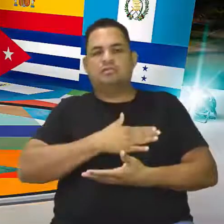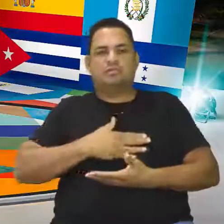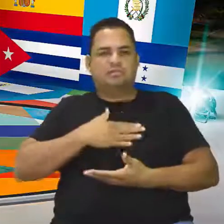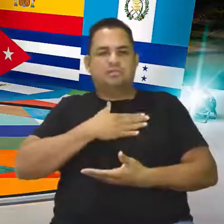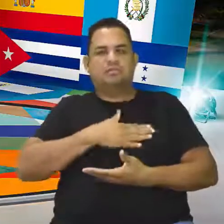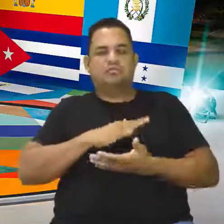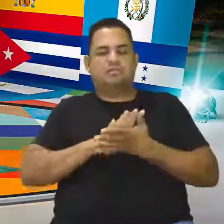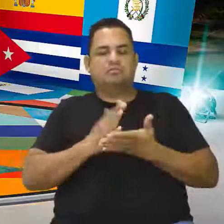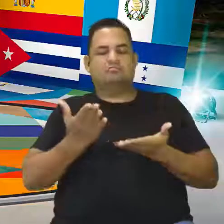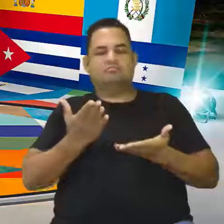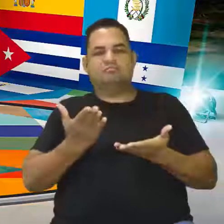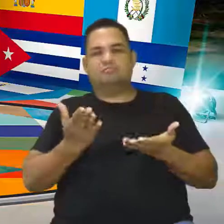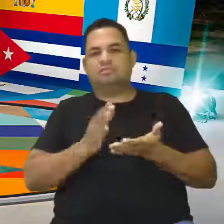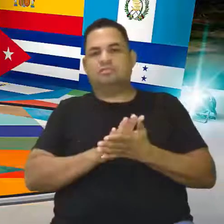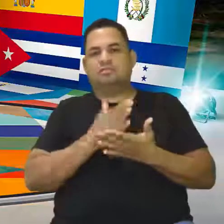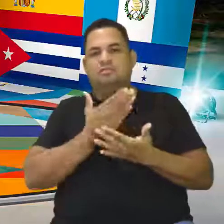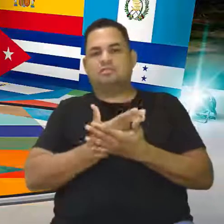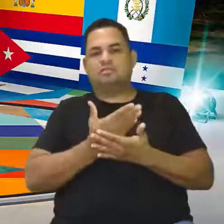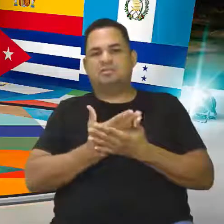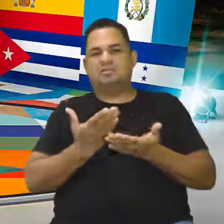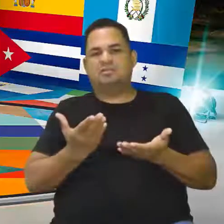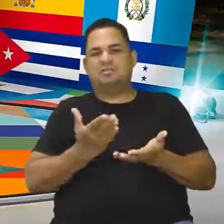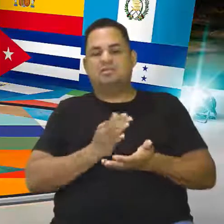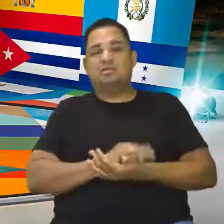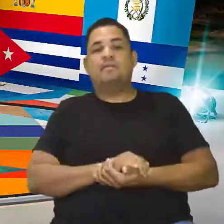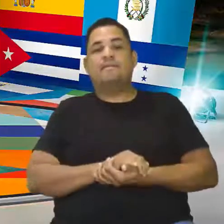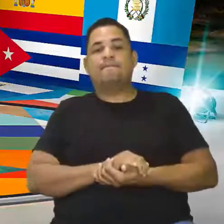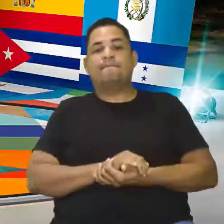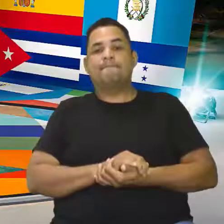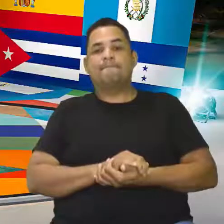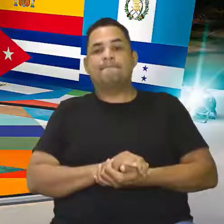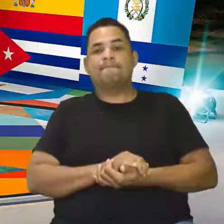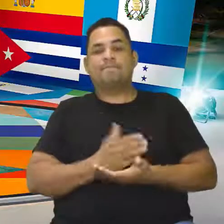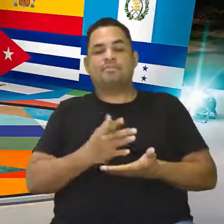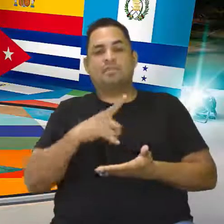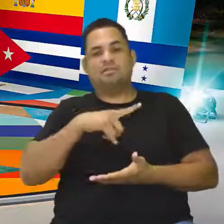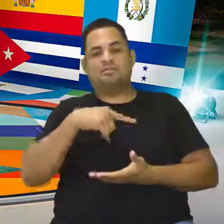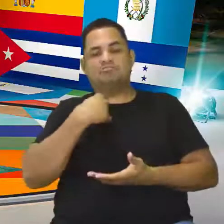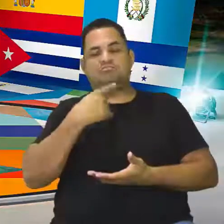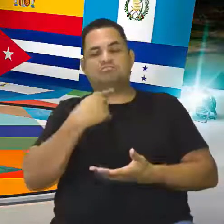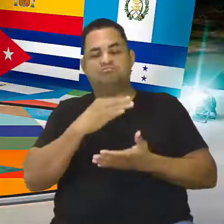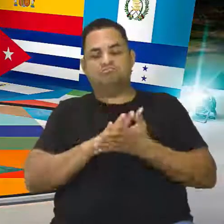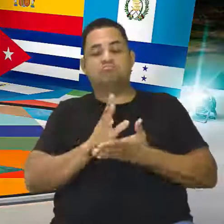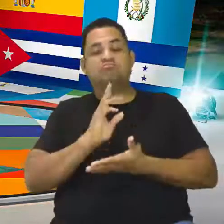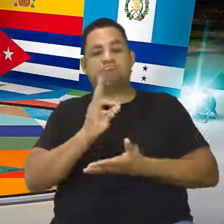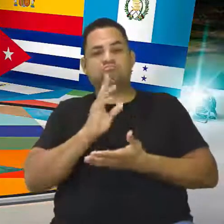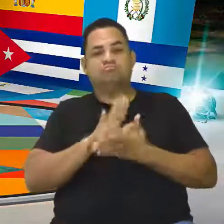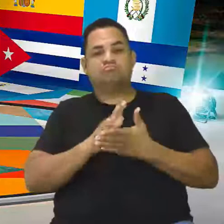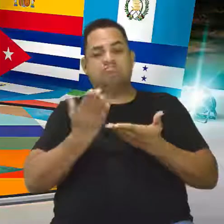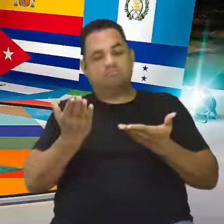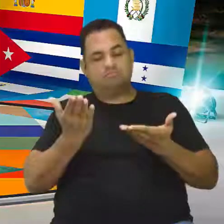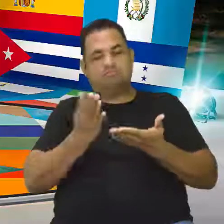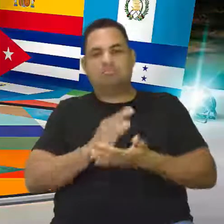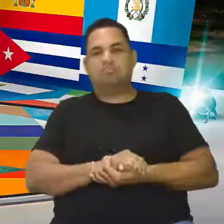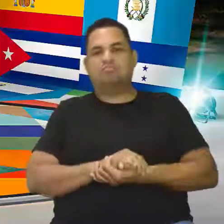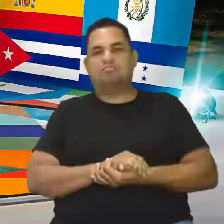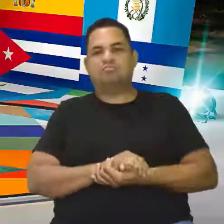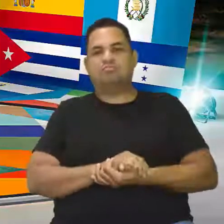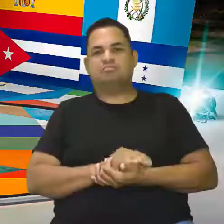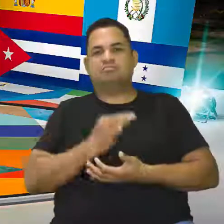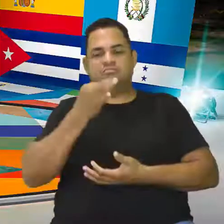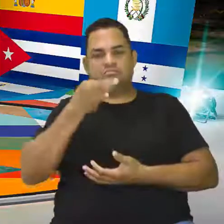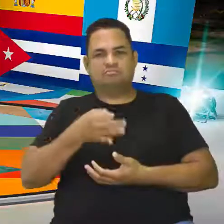vocês tenham curtido bastante a aula de hoje. E qualquer coisa, qualquer dúvida, nós sempre estamos aqui à disposição de vocês.